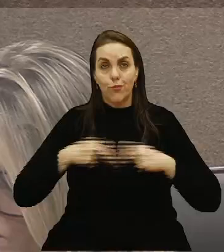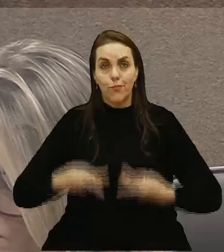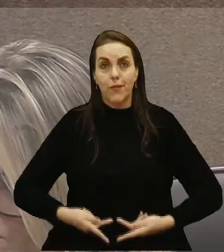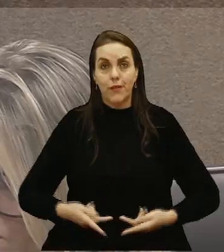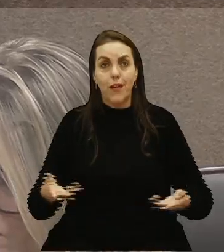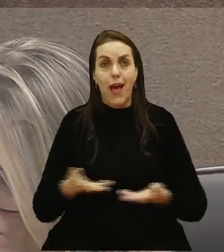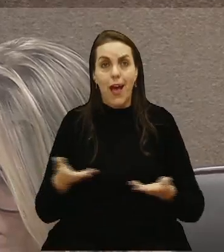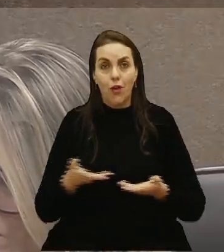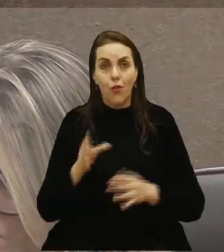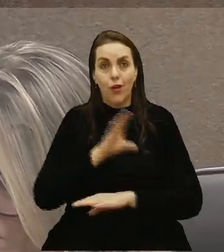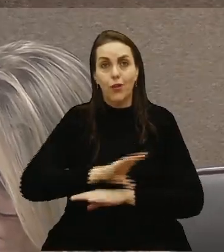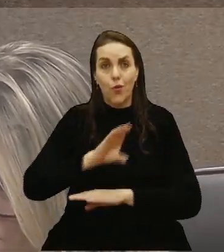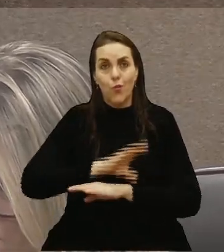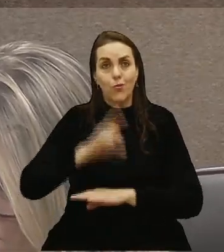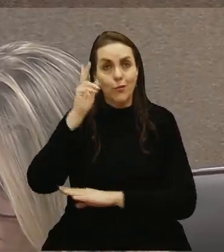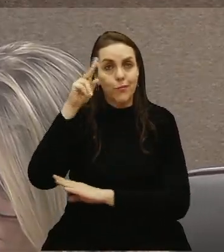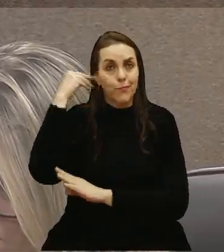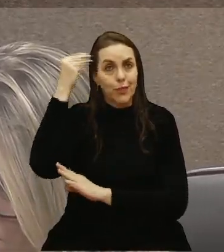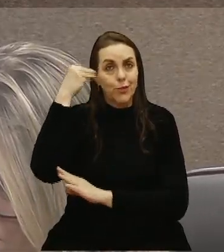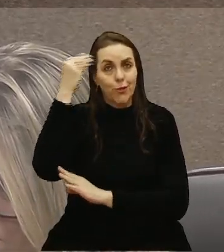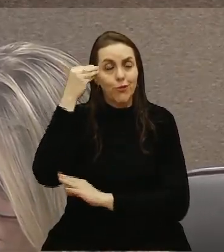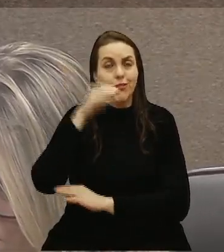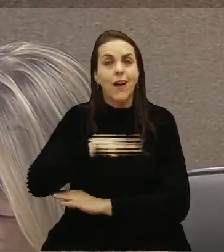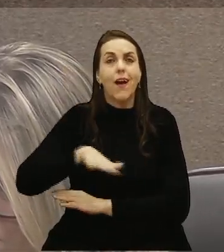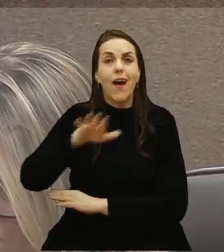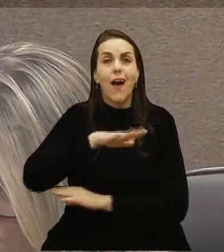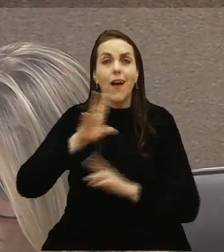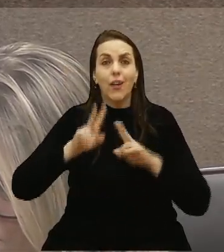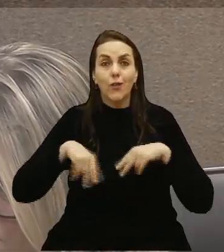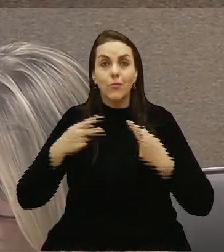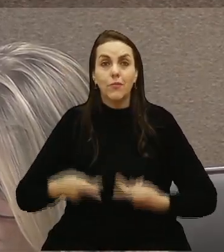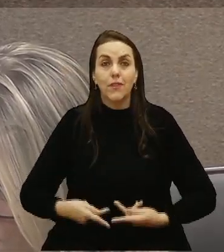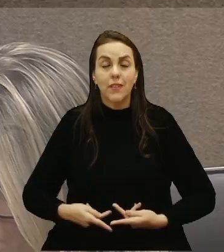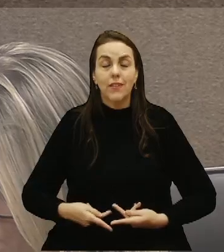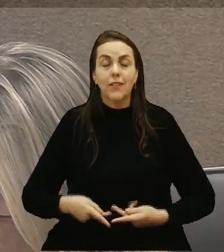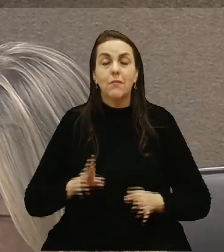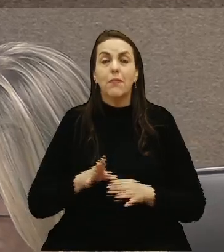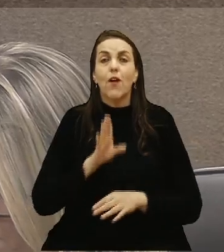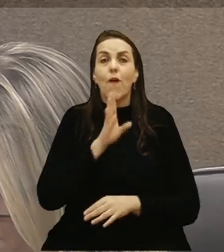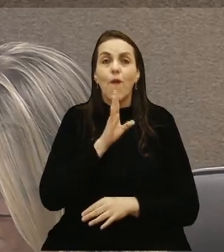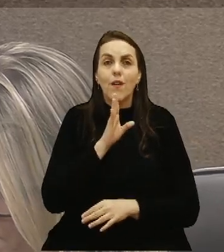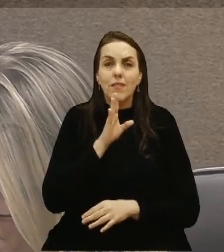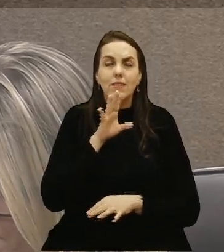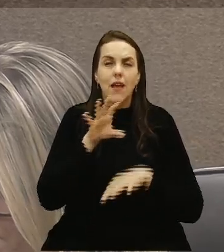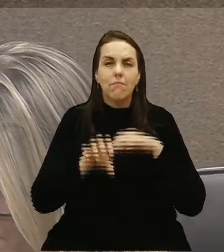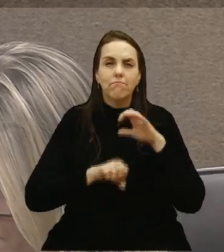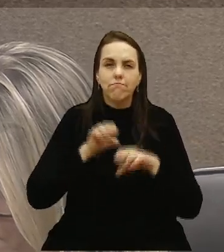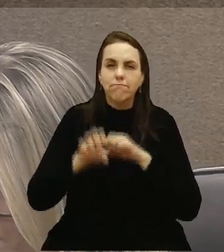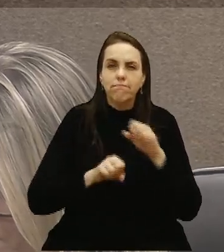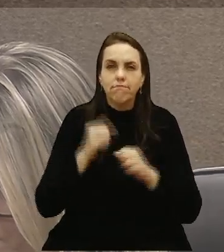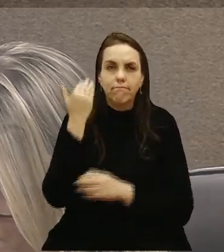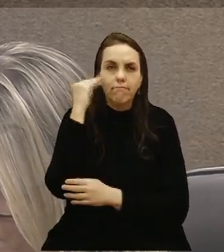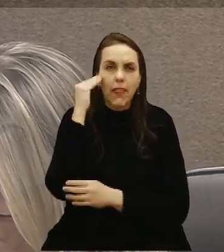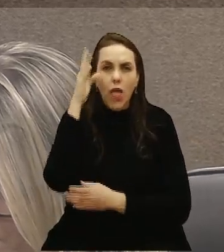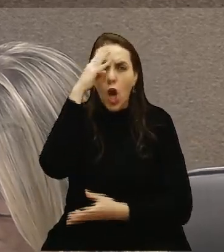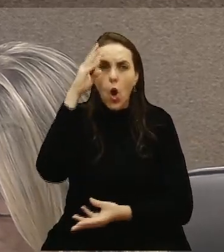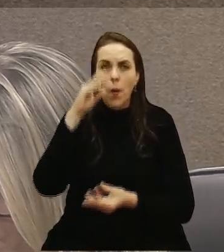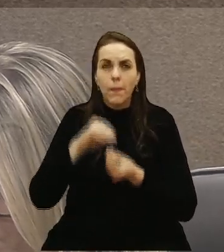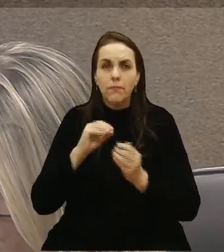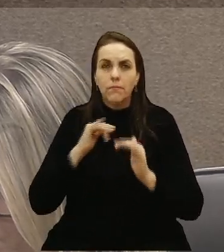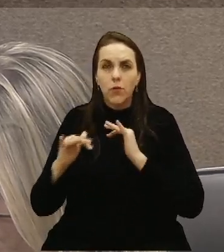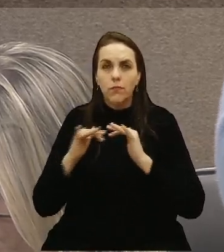cursando Psicologia. Então é tudo na área das humanas, das pessoas, para justamente conhecer e buscar compreender essa movimentação